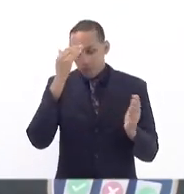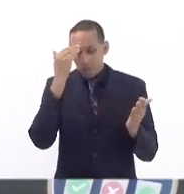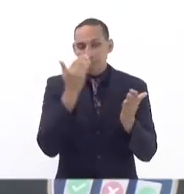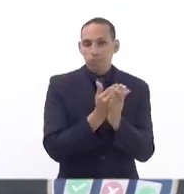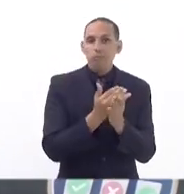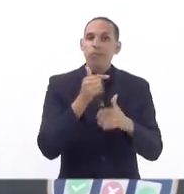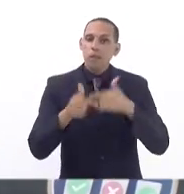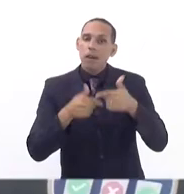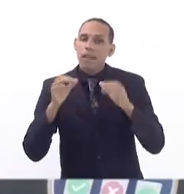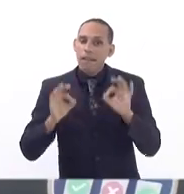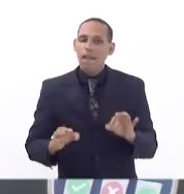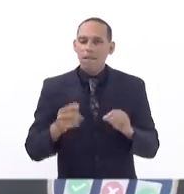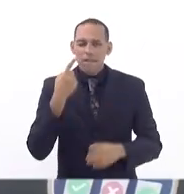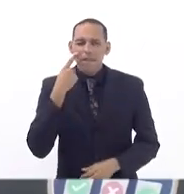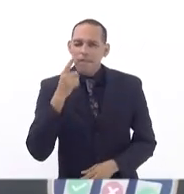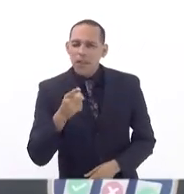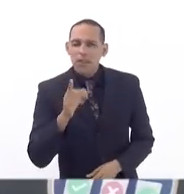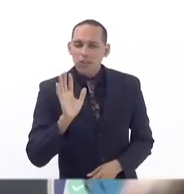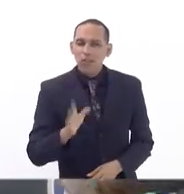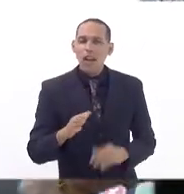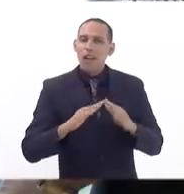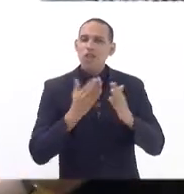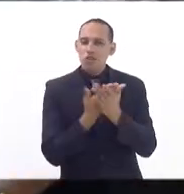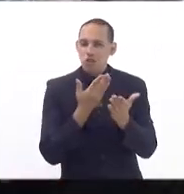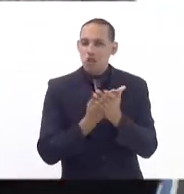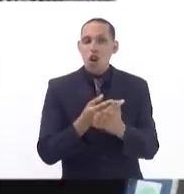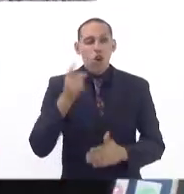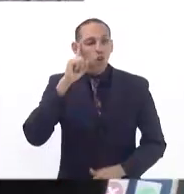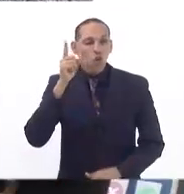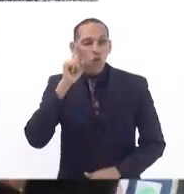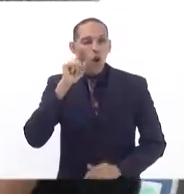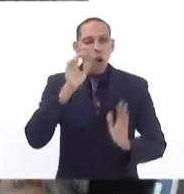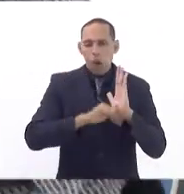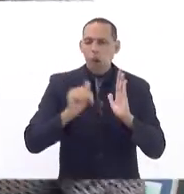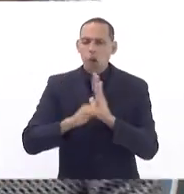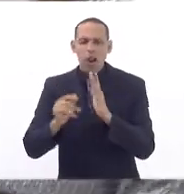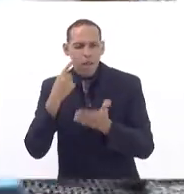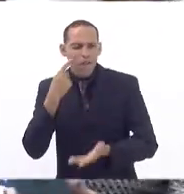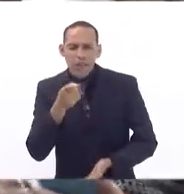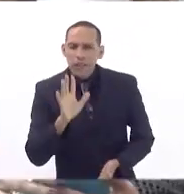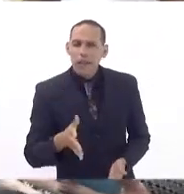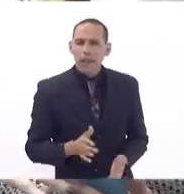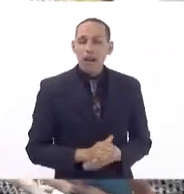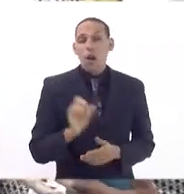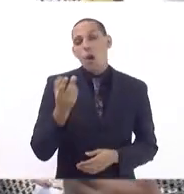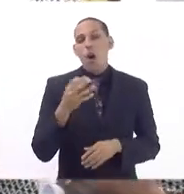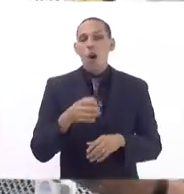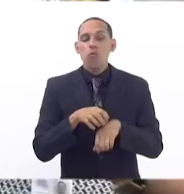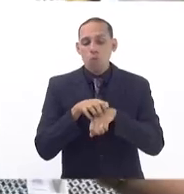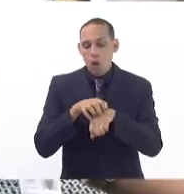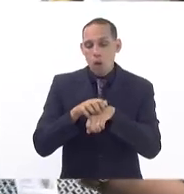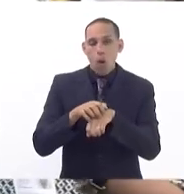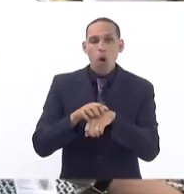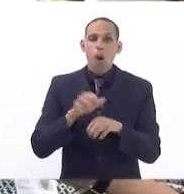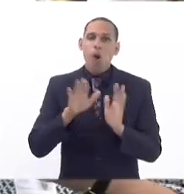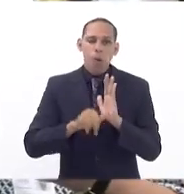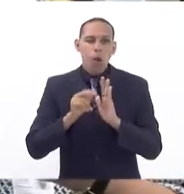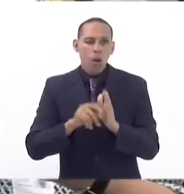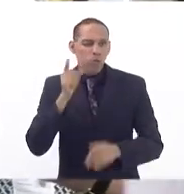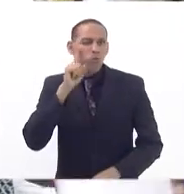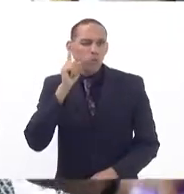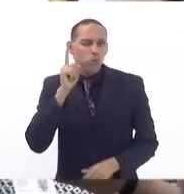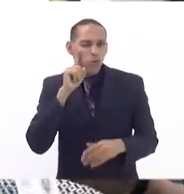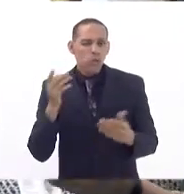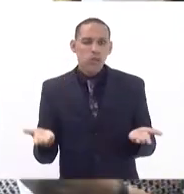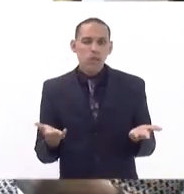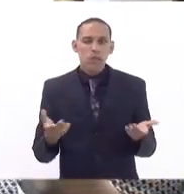função Alguém já viu uma escola que assaltaram todo dia alguém já viu é um ônibus que todo dia atenção é todo